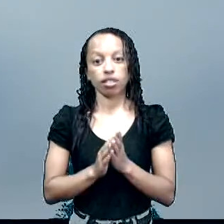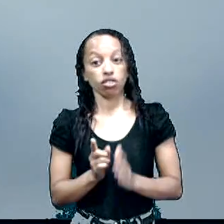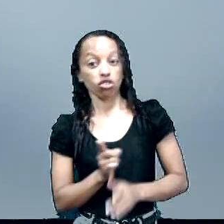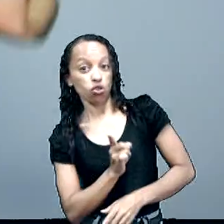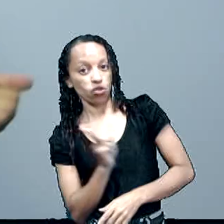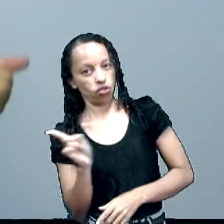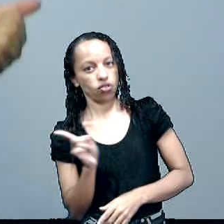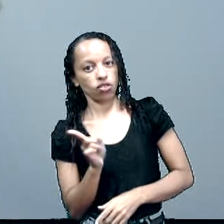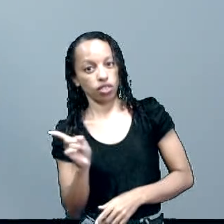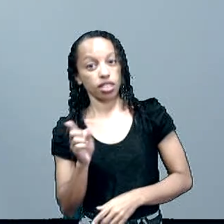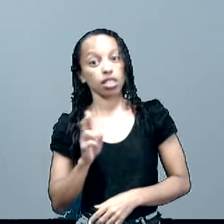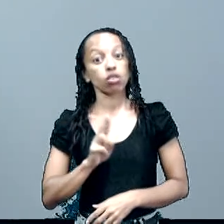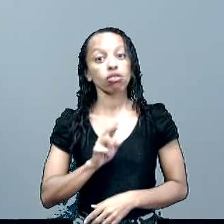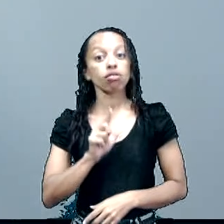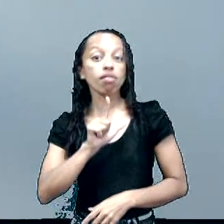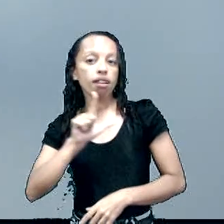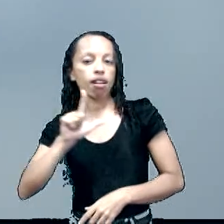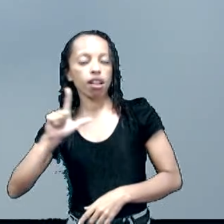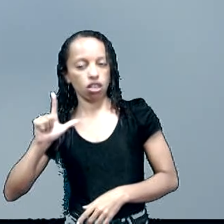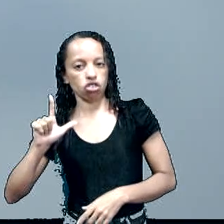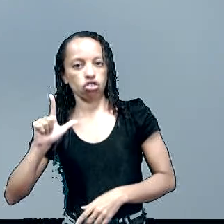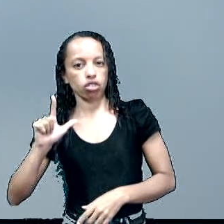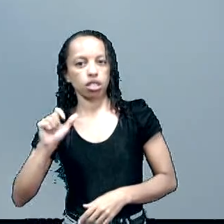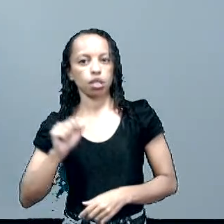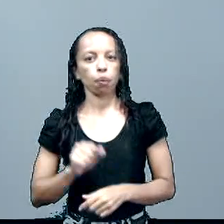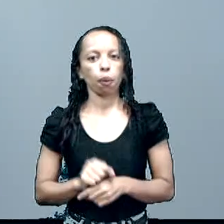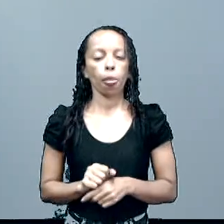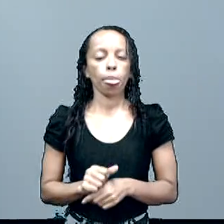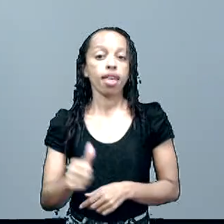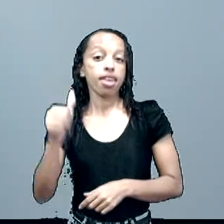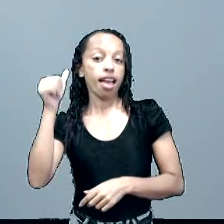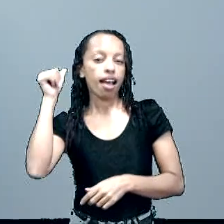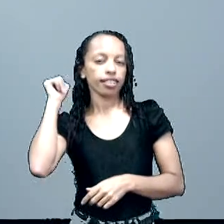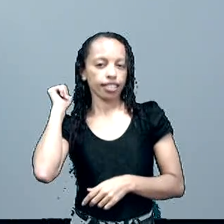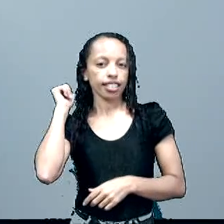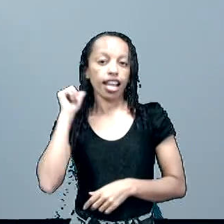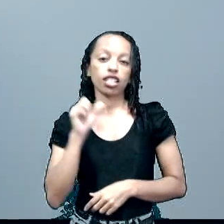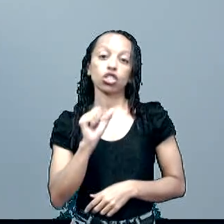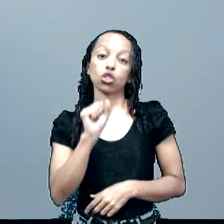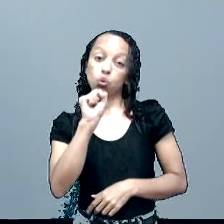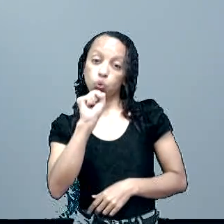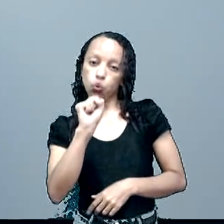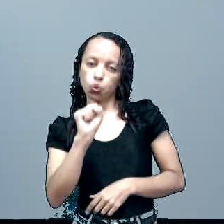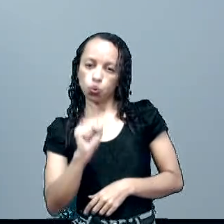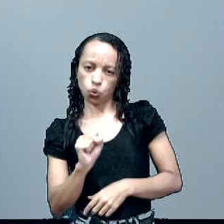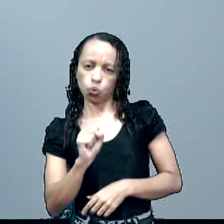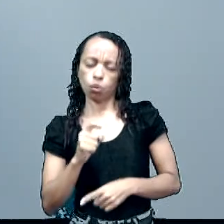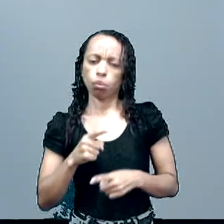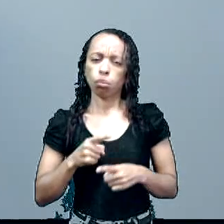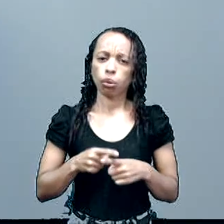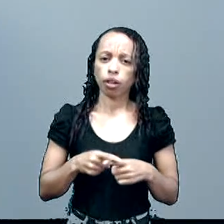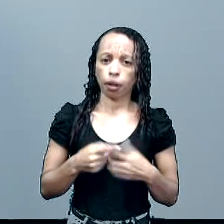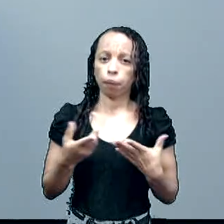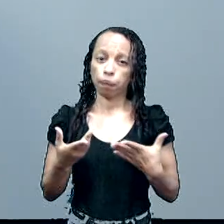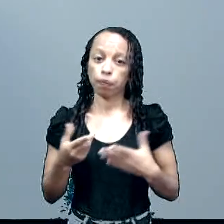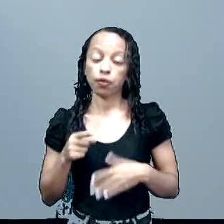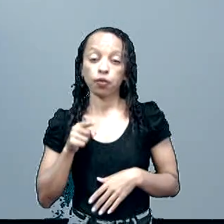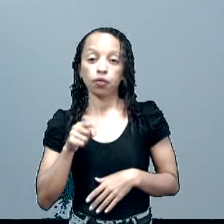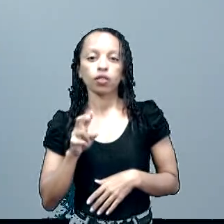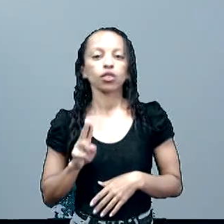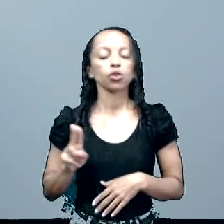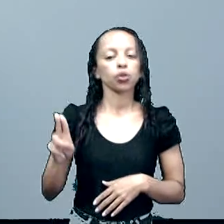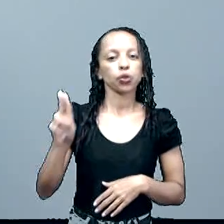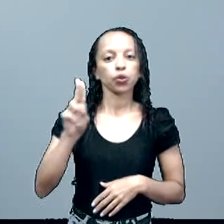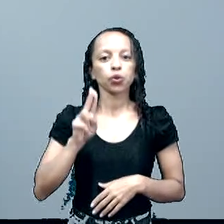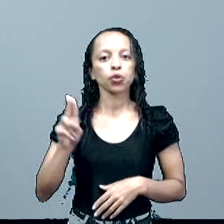você chamaria de Leste a parte que está atrás de você você chamaria ali Sul por que você faz isso porque você usou